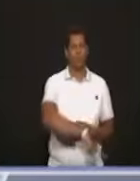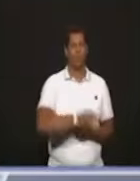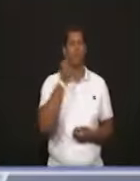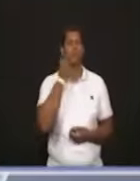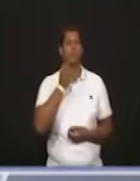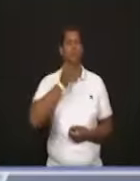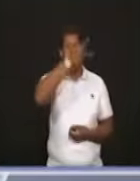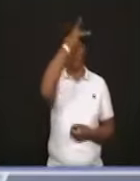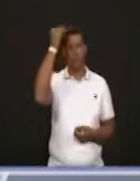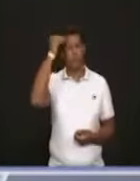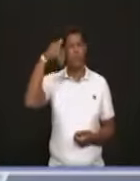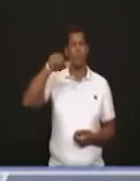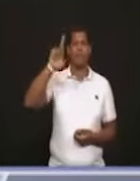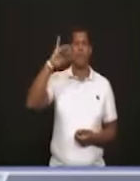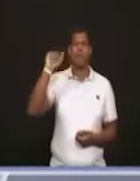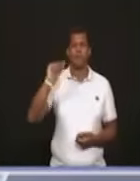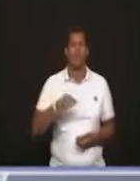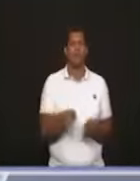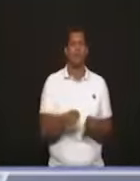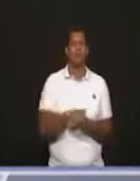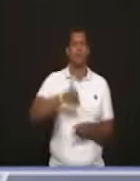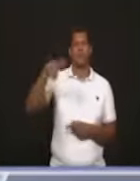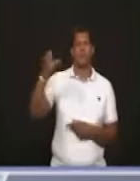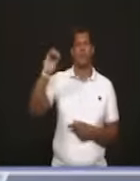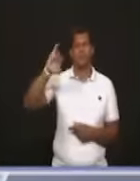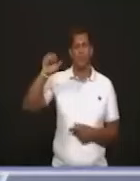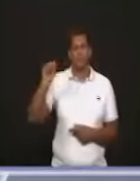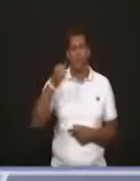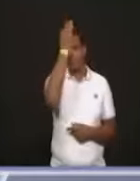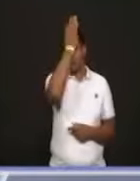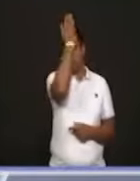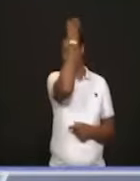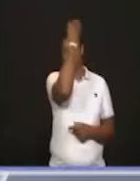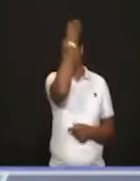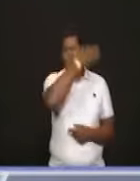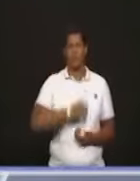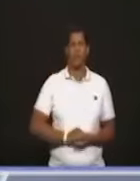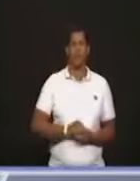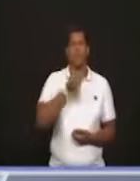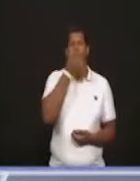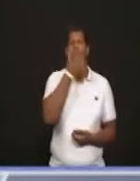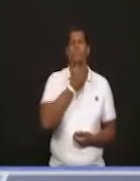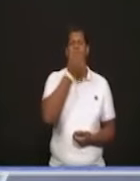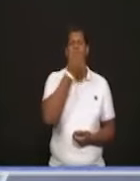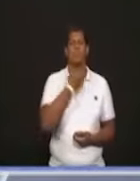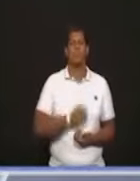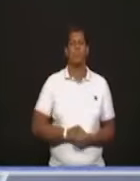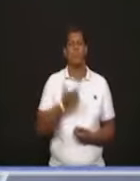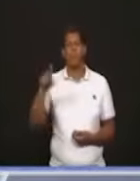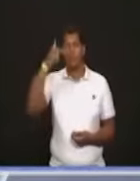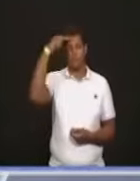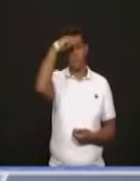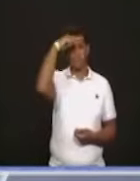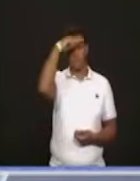esquece isso não vai acontecer mesmo agora eu continuo afirmando que esse ambiente de esgoto é muito